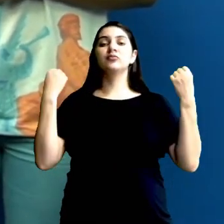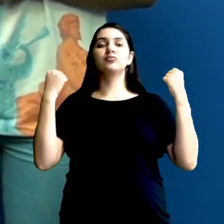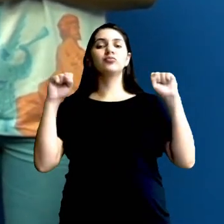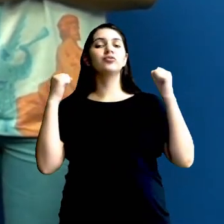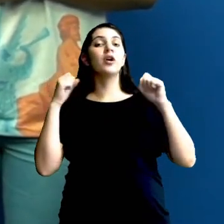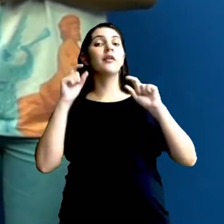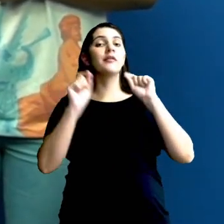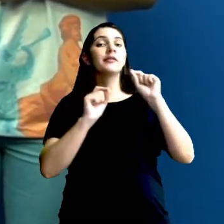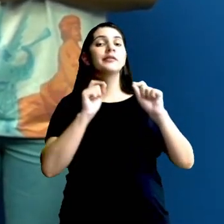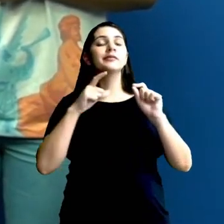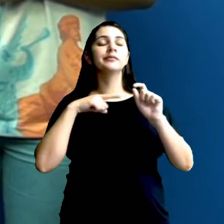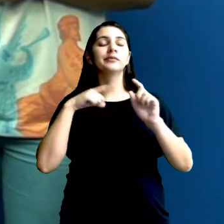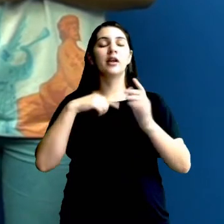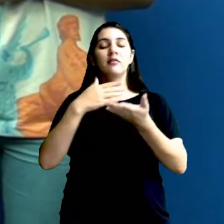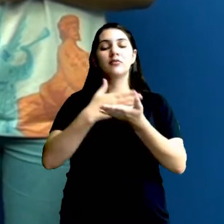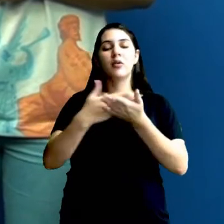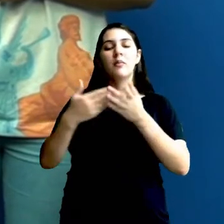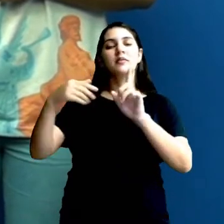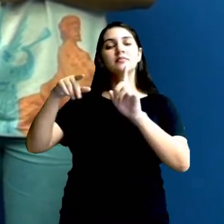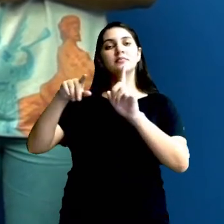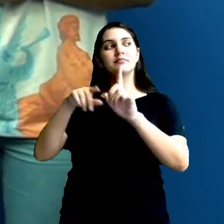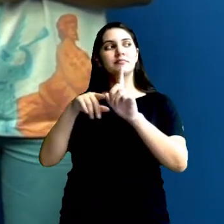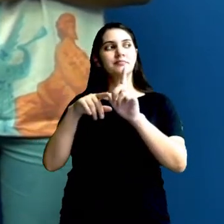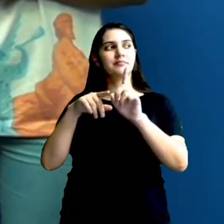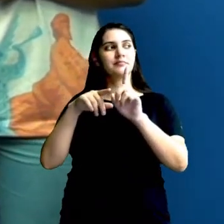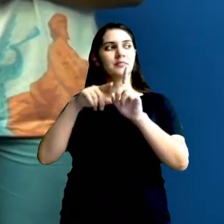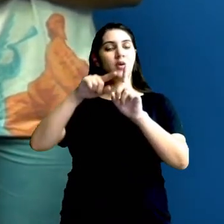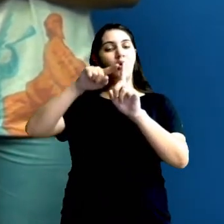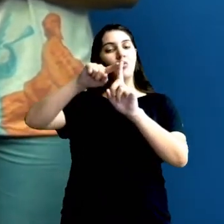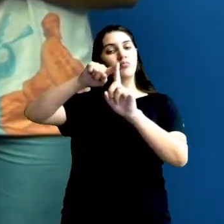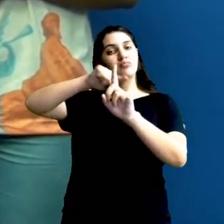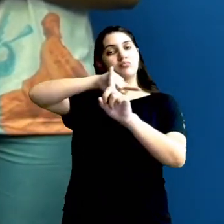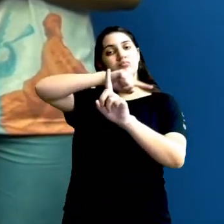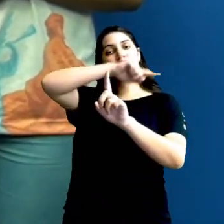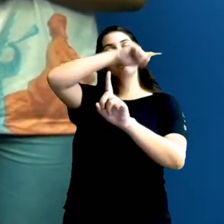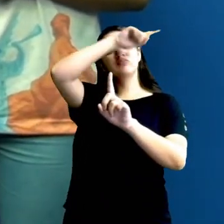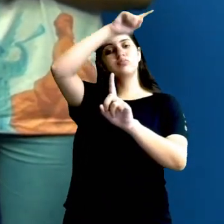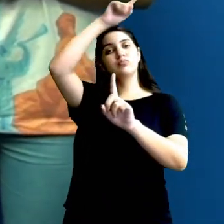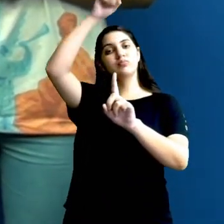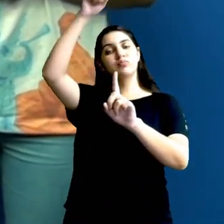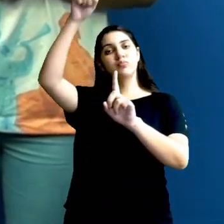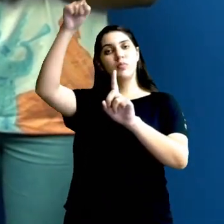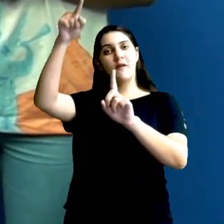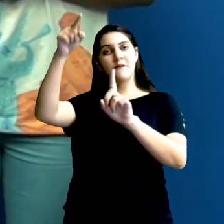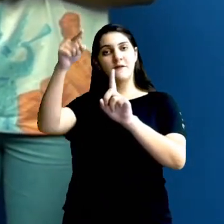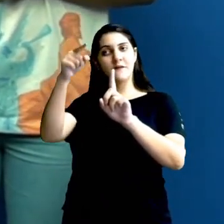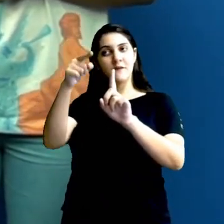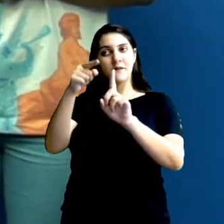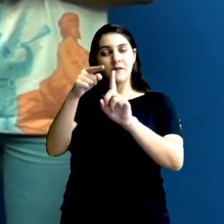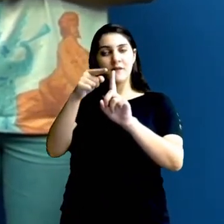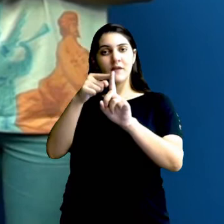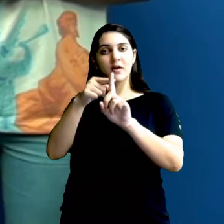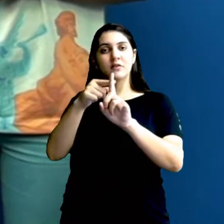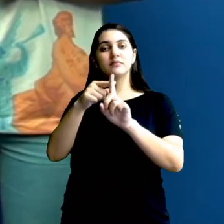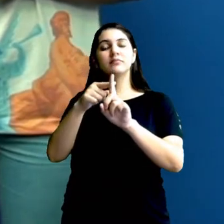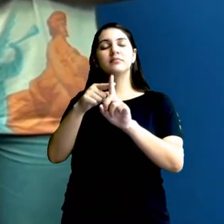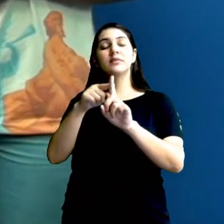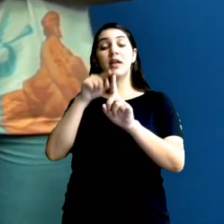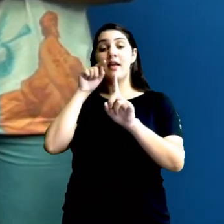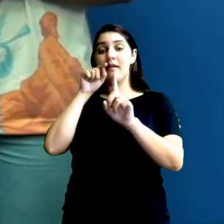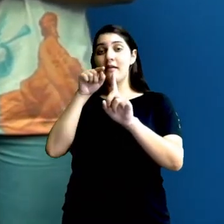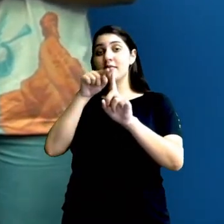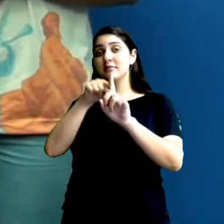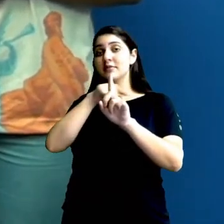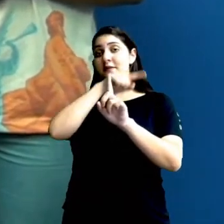ó, partiu aqui do ponto inicial e deu, ó, uma volta completa.